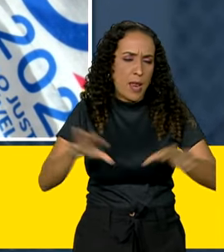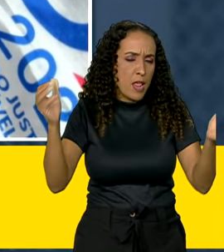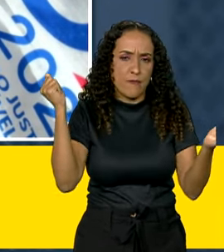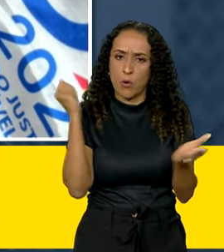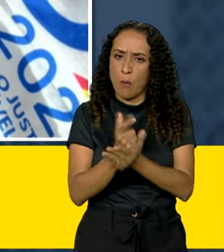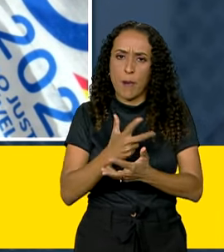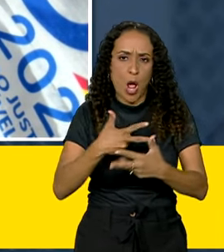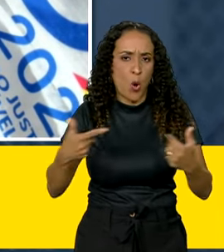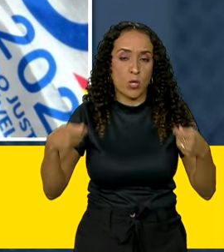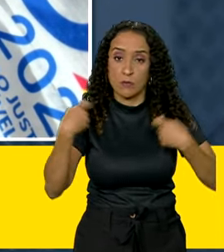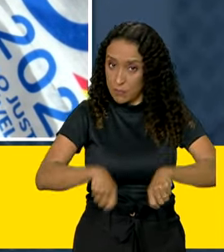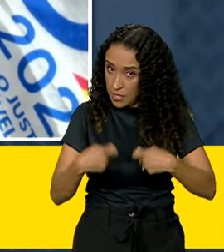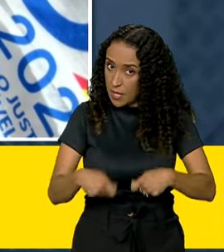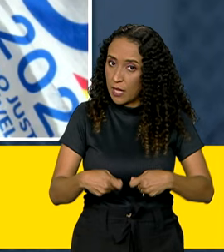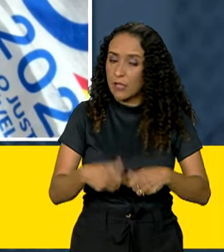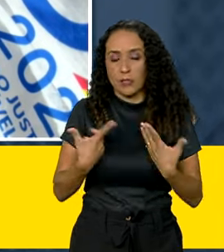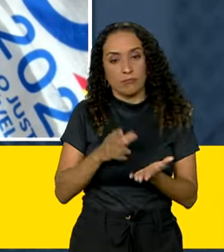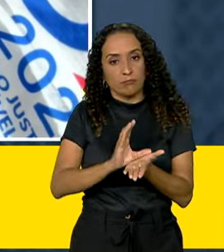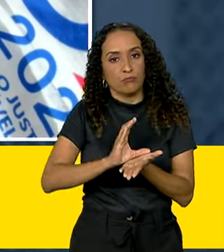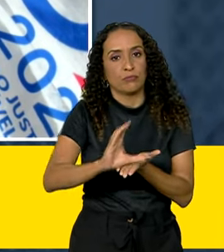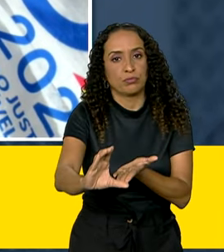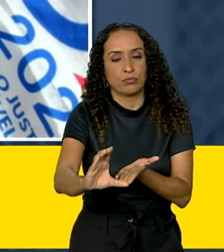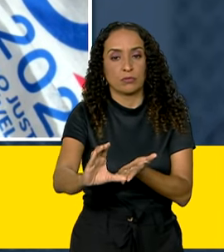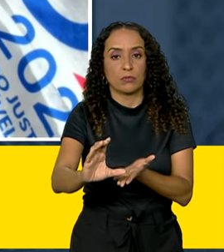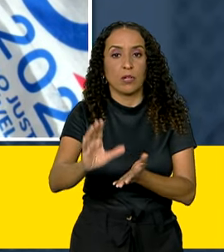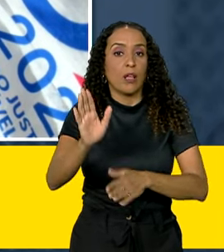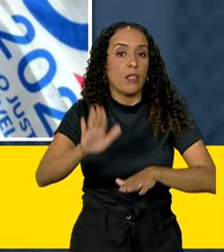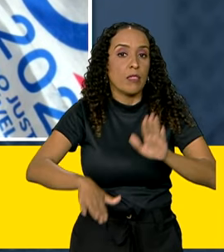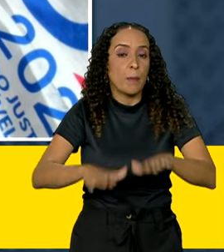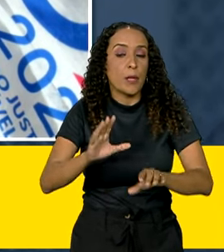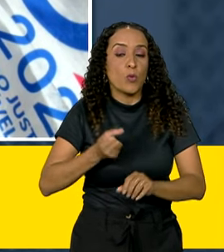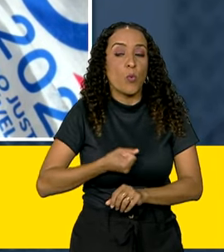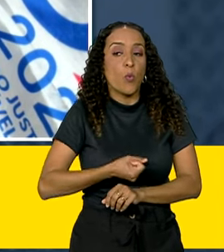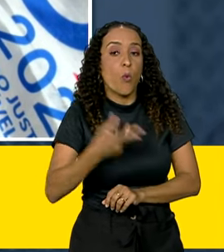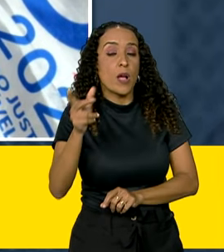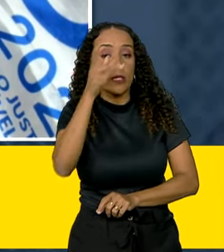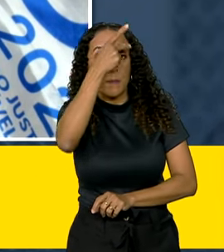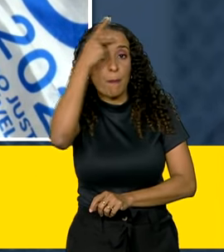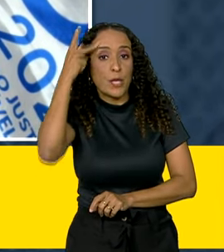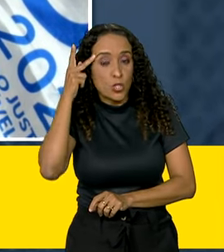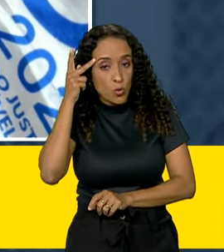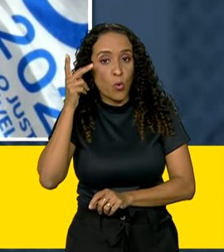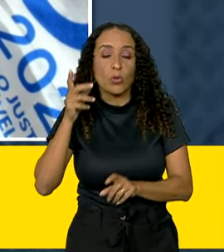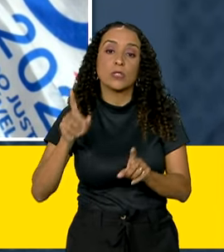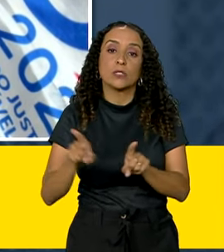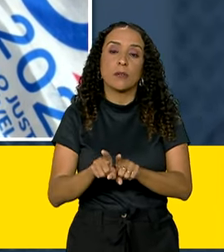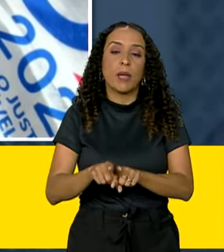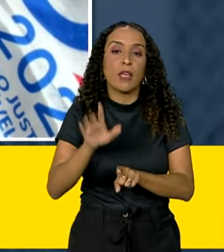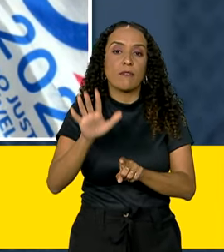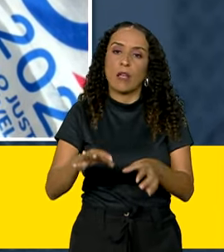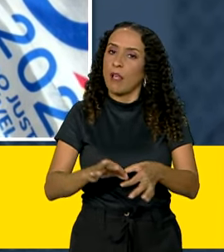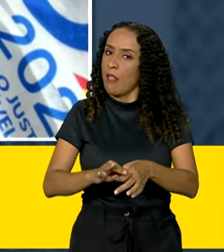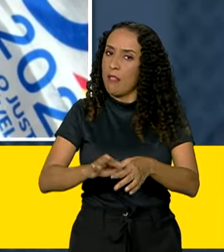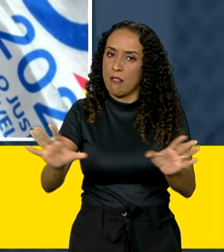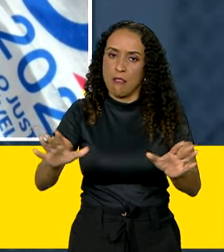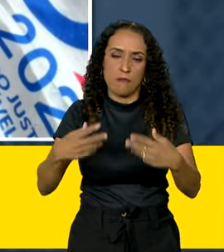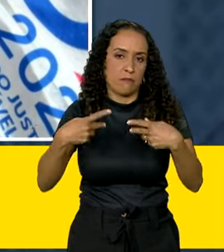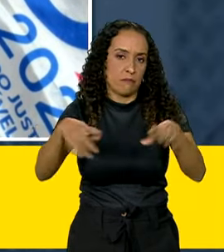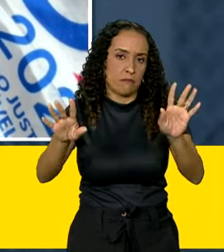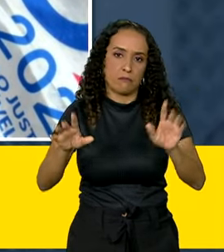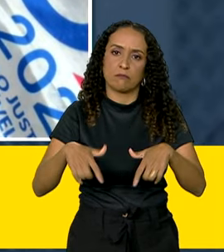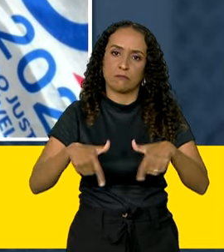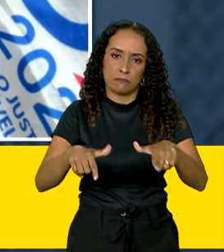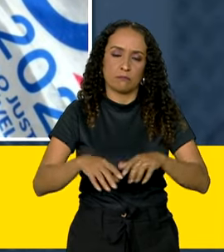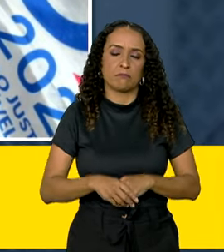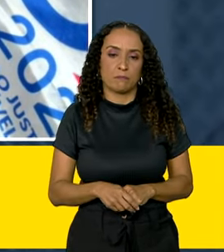que precisar. Ali a gente repassa de acordo com o número de pessoas e fica à disposição para esse